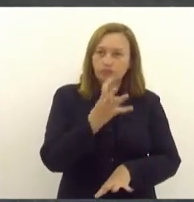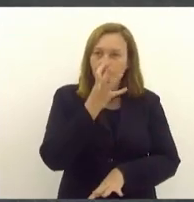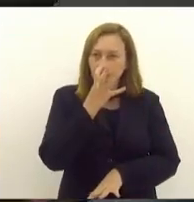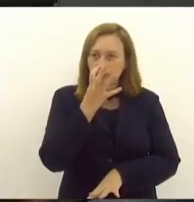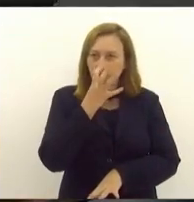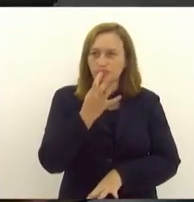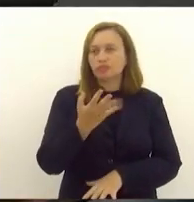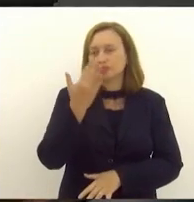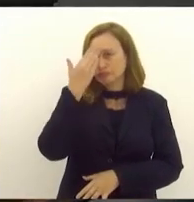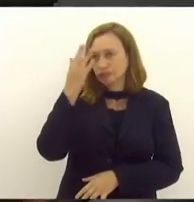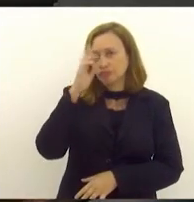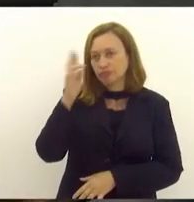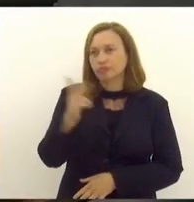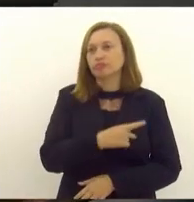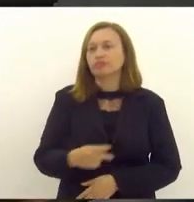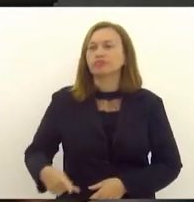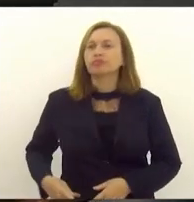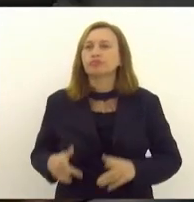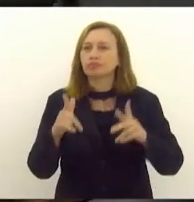sua presença